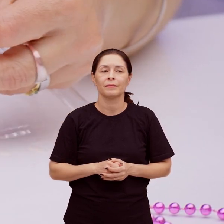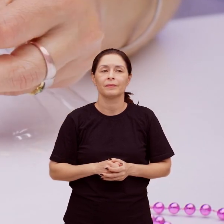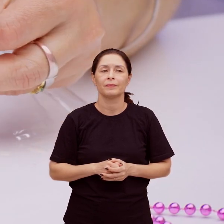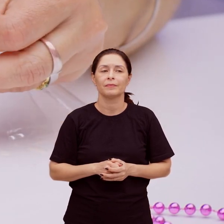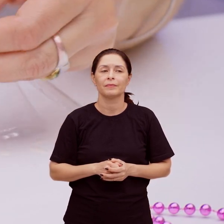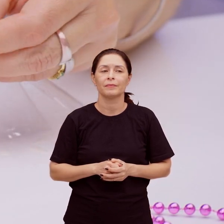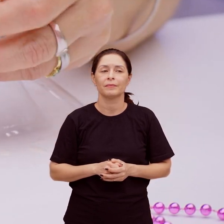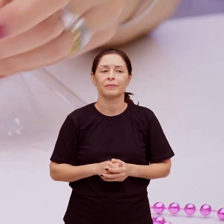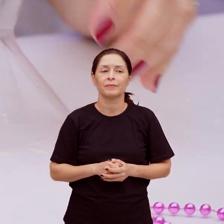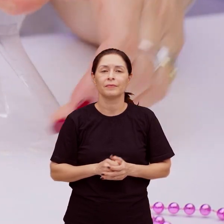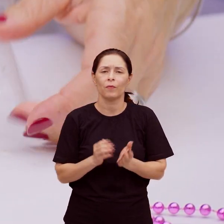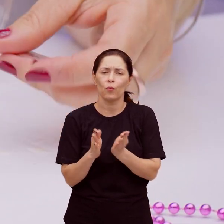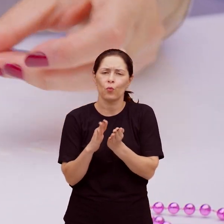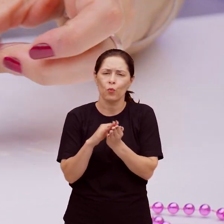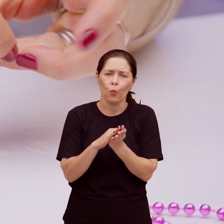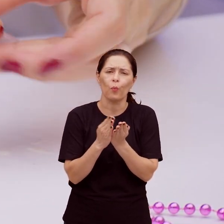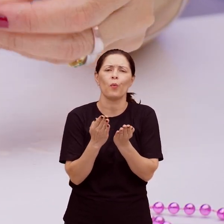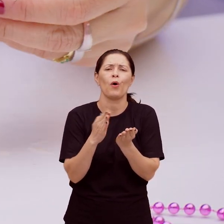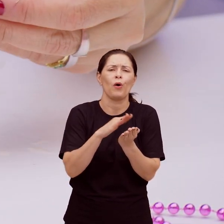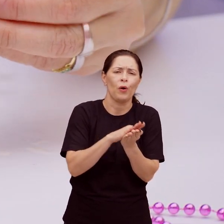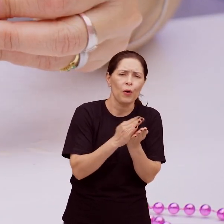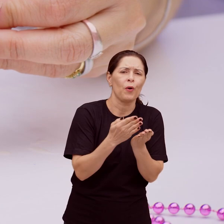a gente dobra todas.